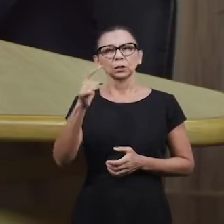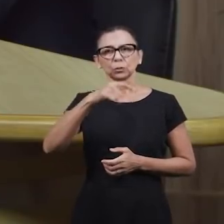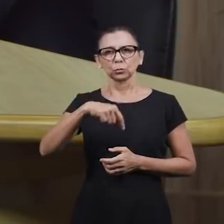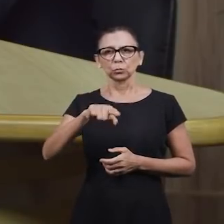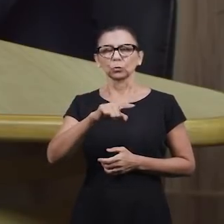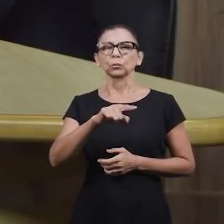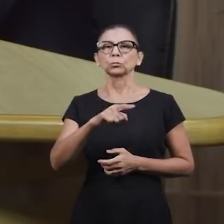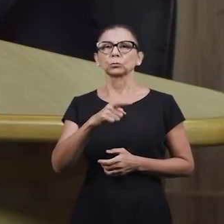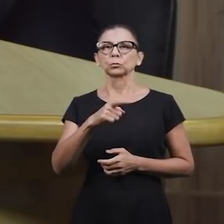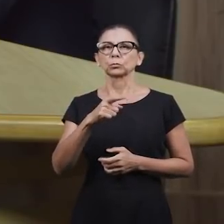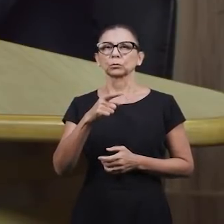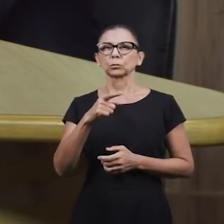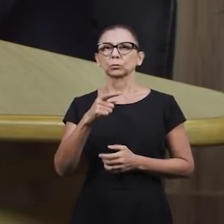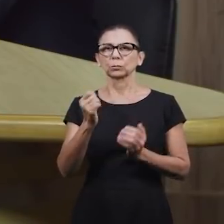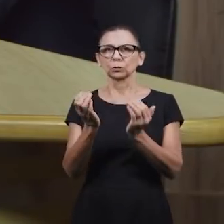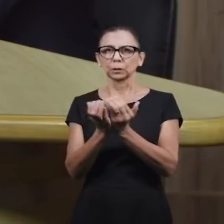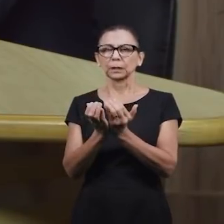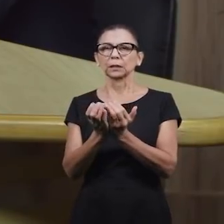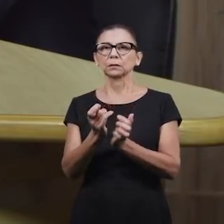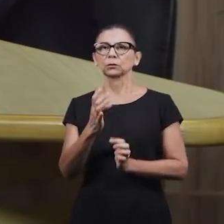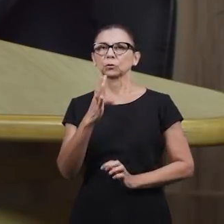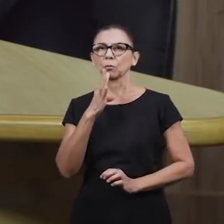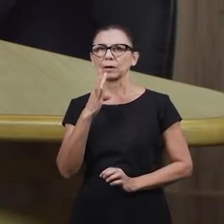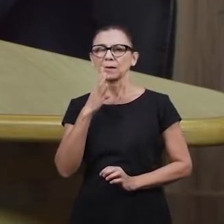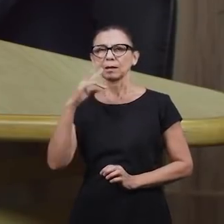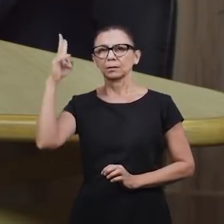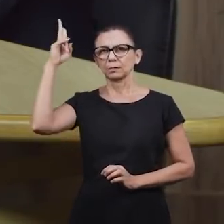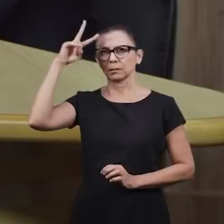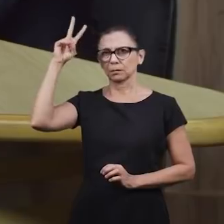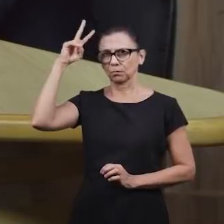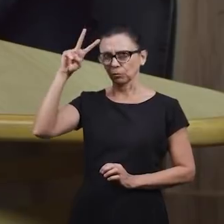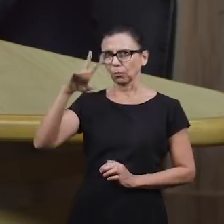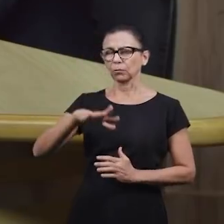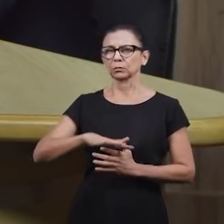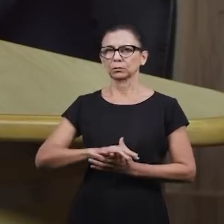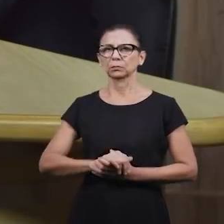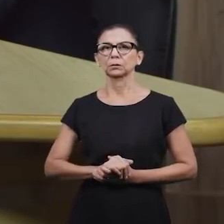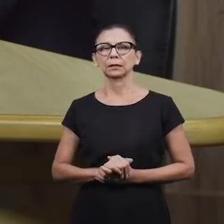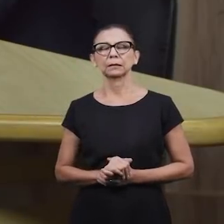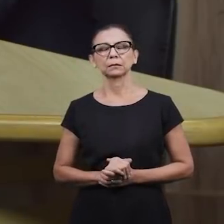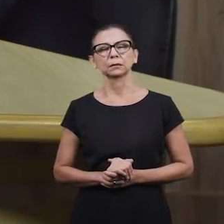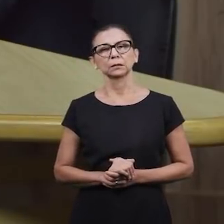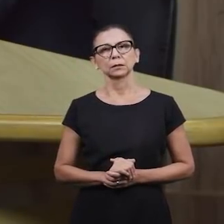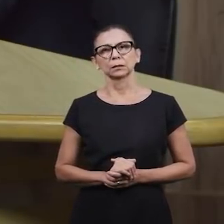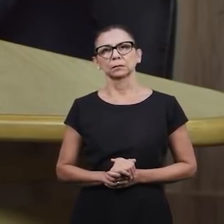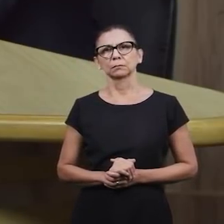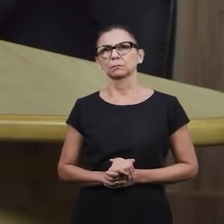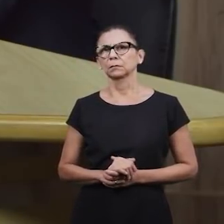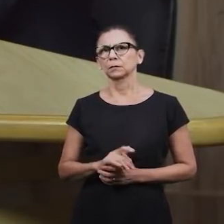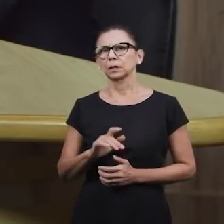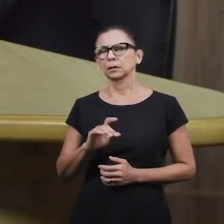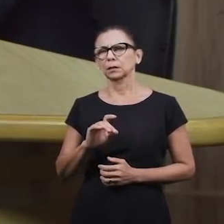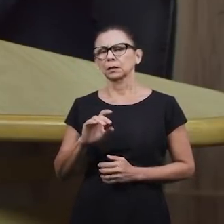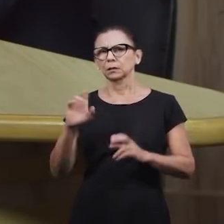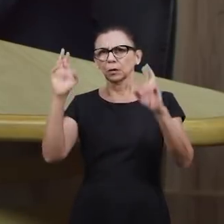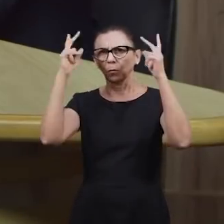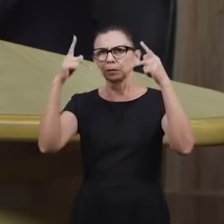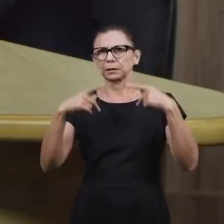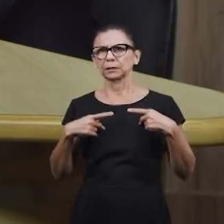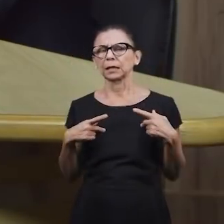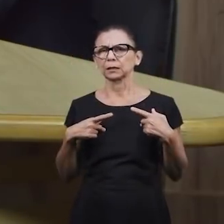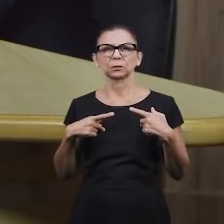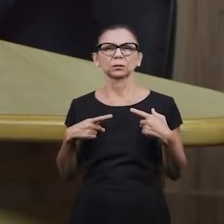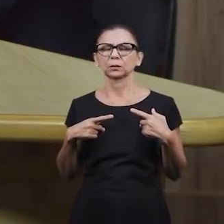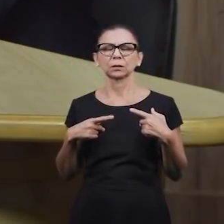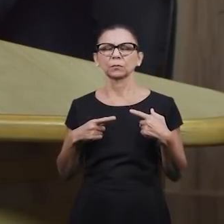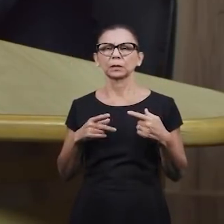que são evangélicos conhecem bem essa parte da história, né, não só a história da humanidade, mas a história